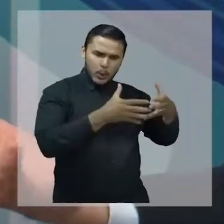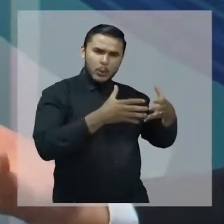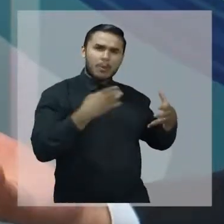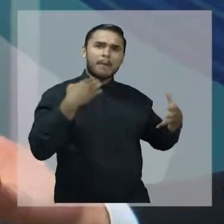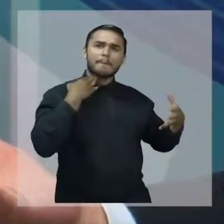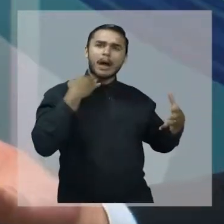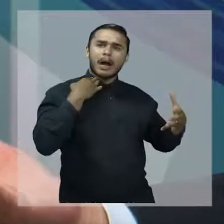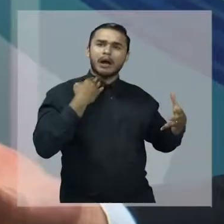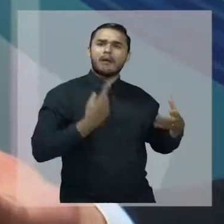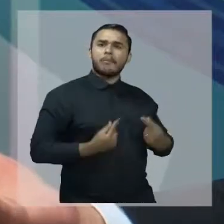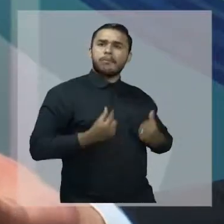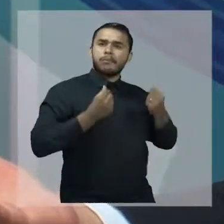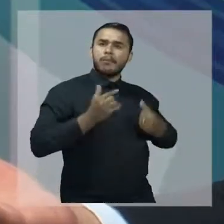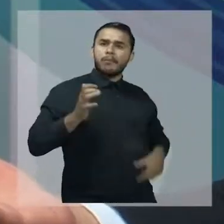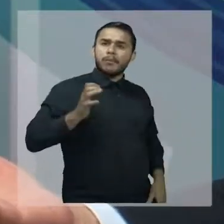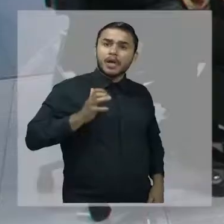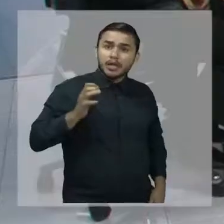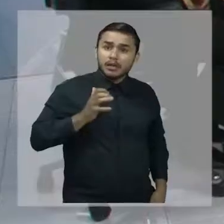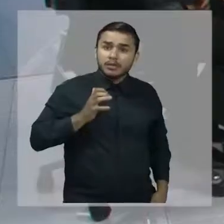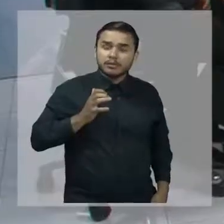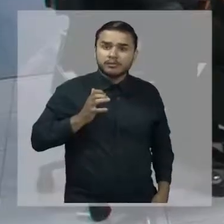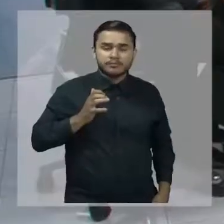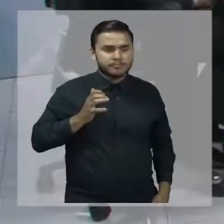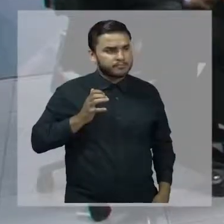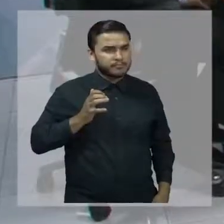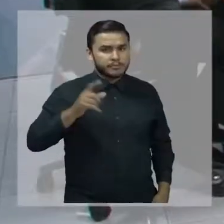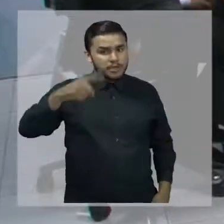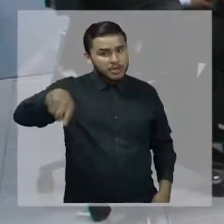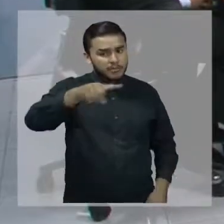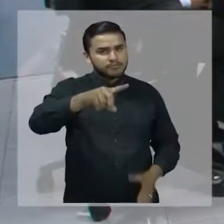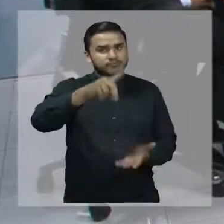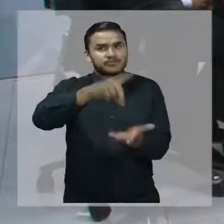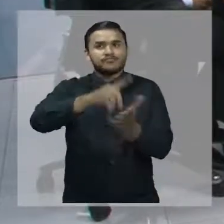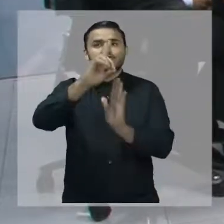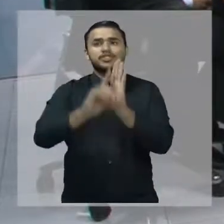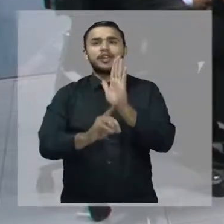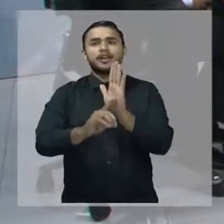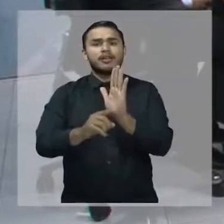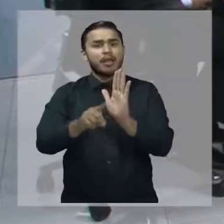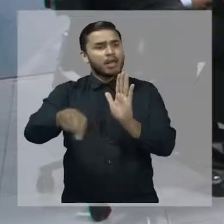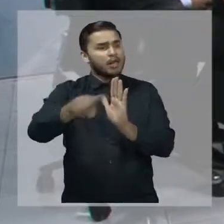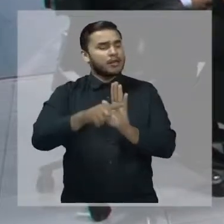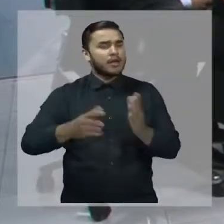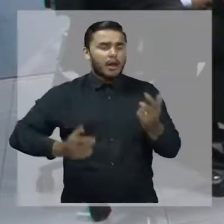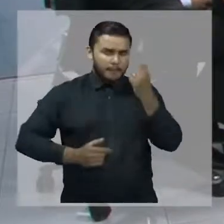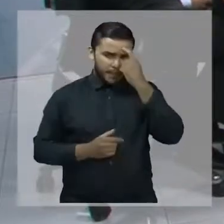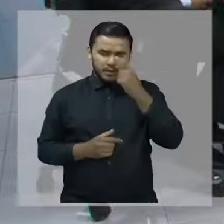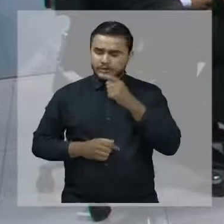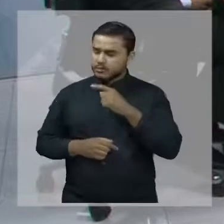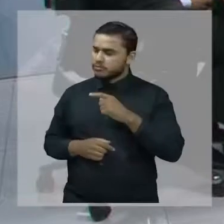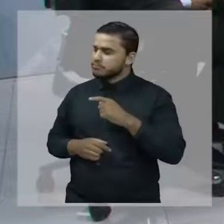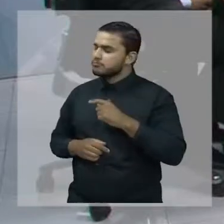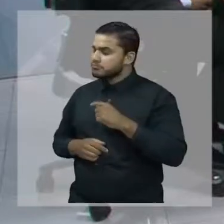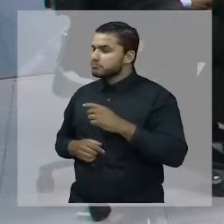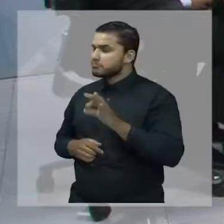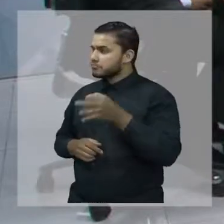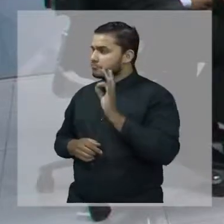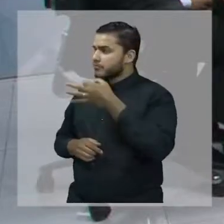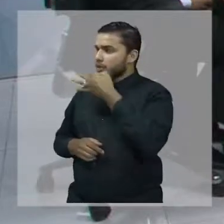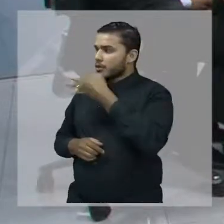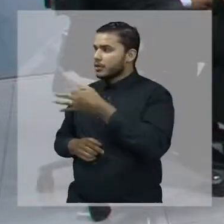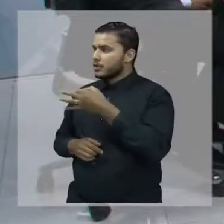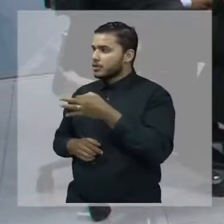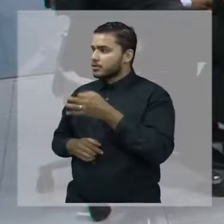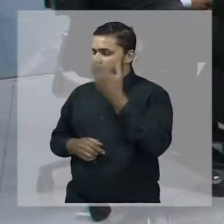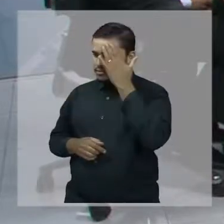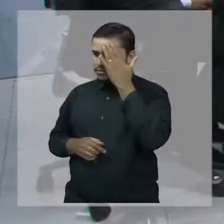só para favorecer aqueles que têm e não os que são. Você prevalece, portanto, a teoria do professor Martônio,